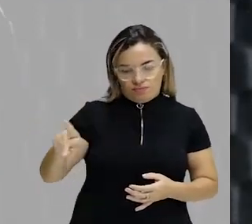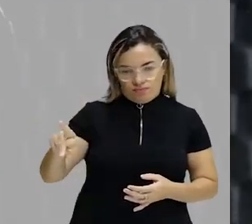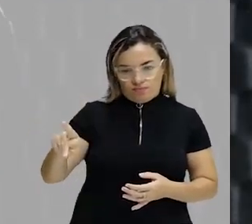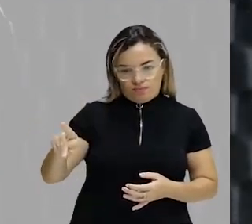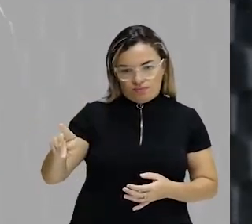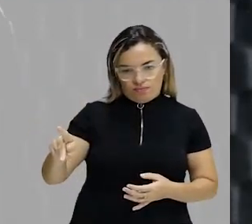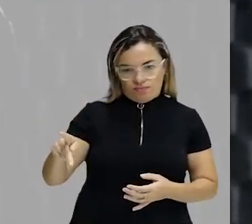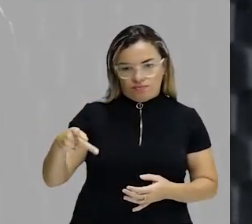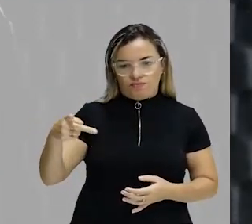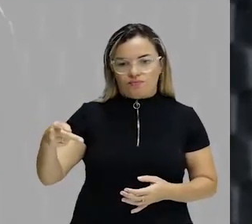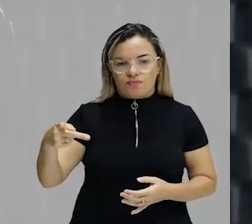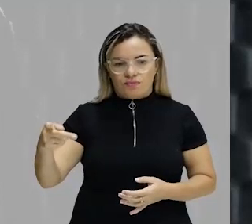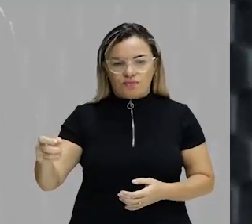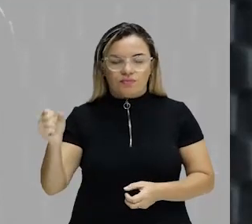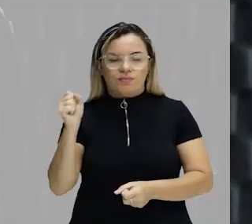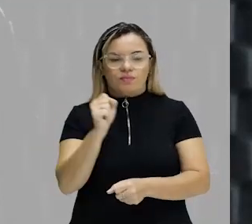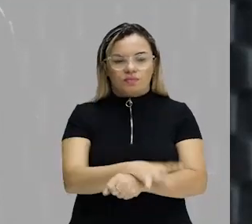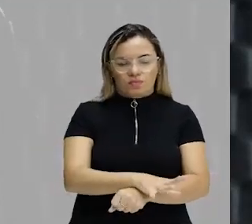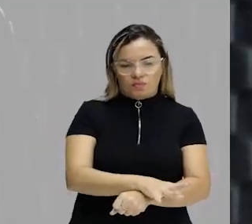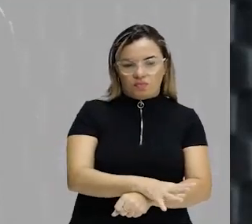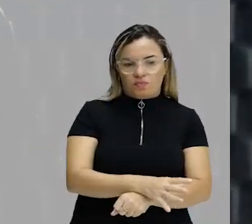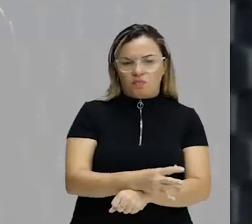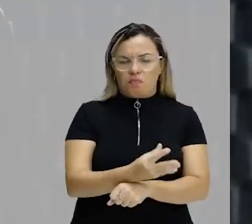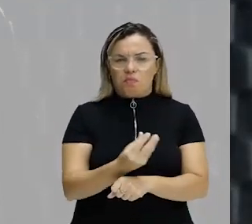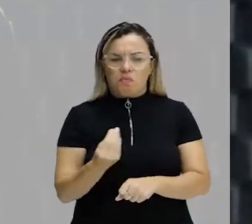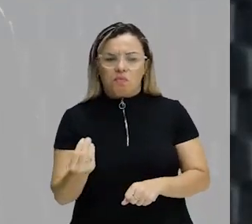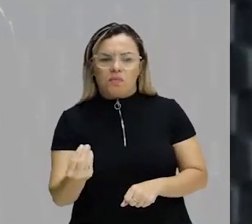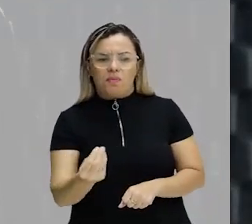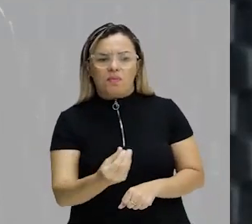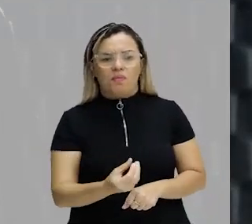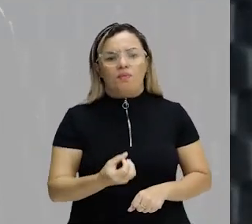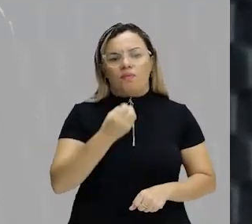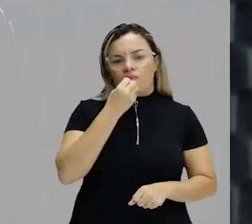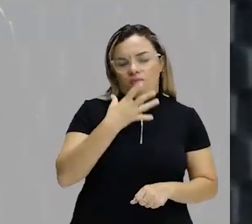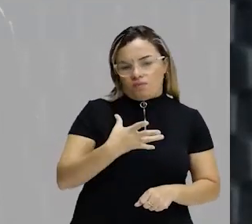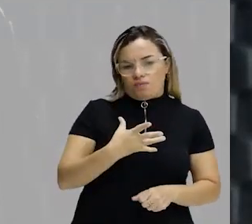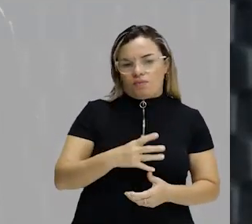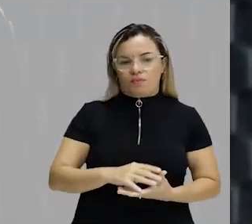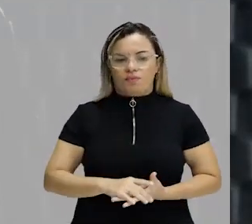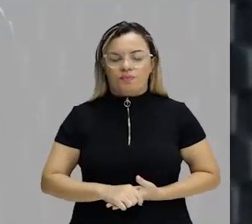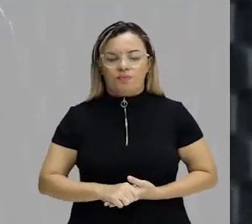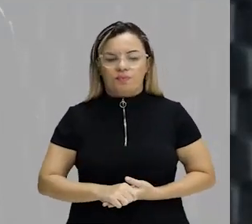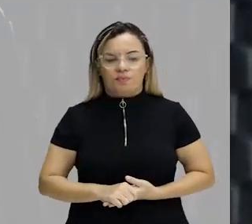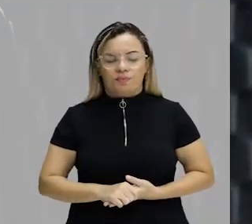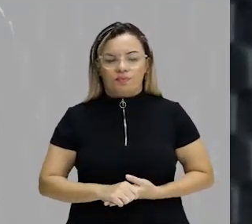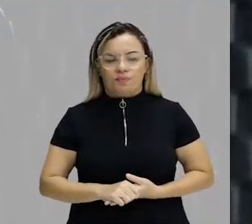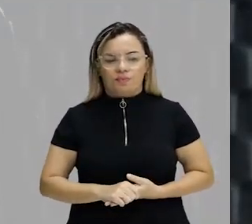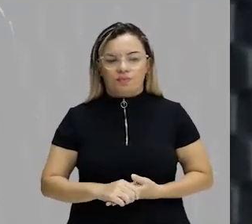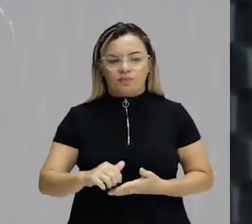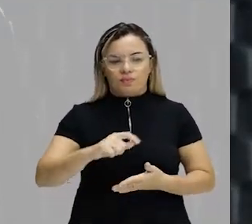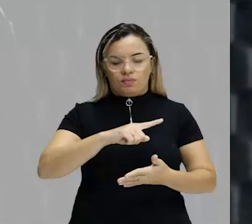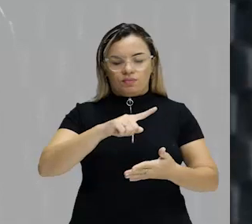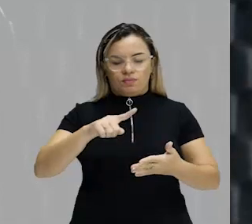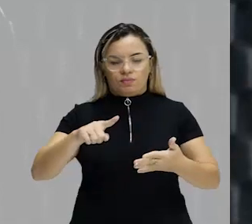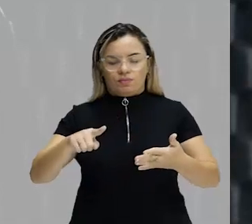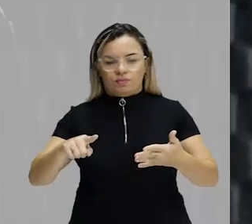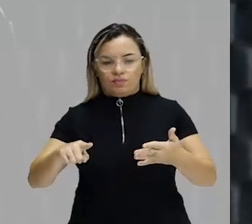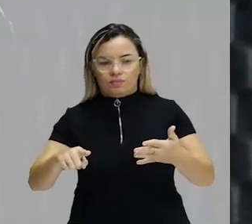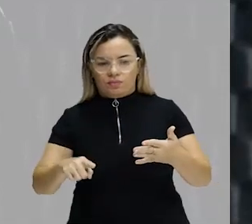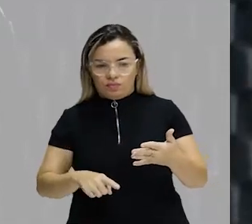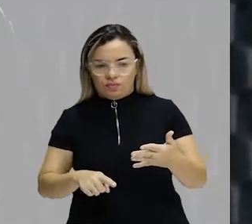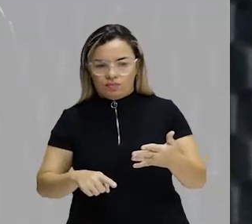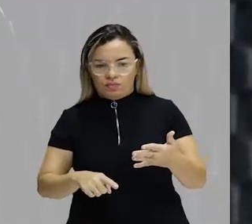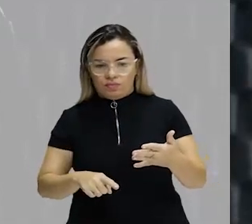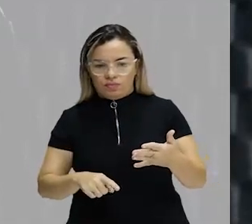diria malcriado muitas e boas. Então, uma delas aqui, aliás, uma delas aqui não vai dar certo. Por isso que eu